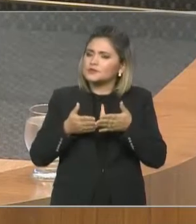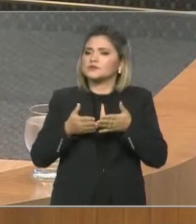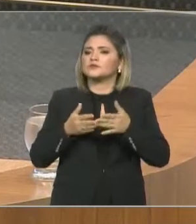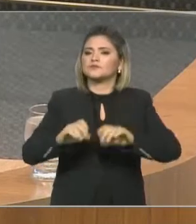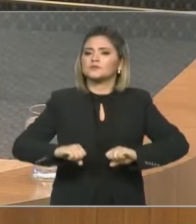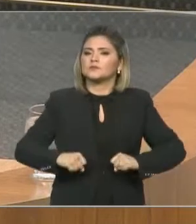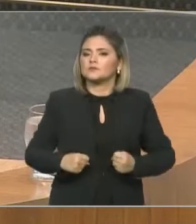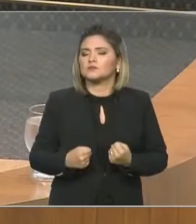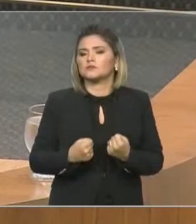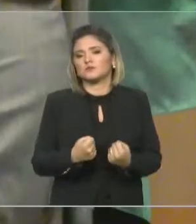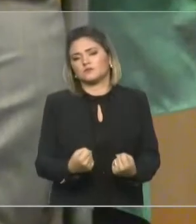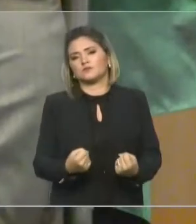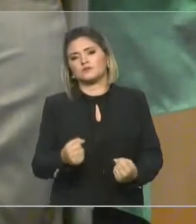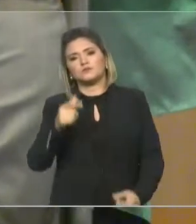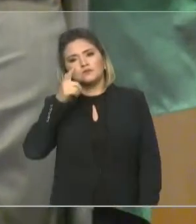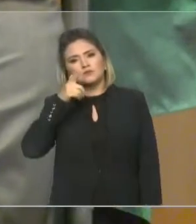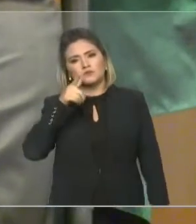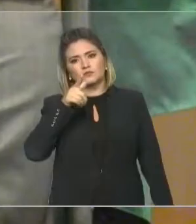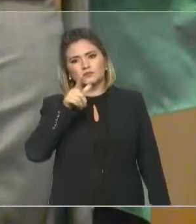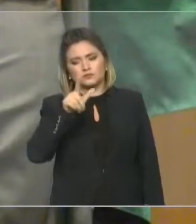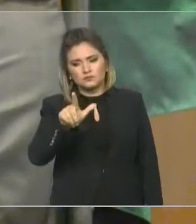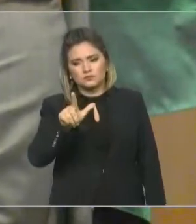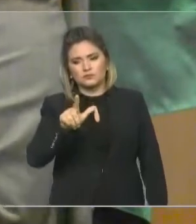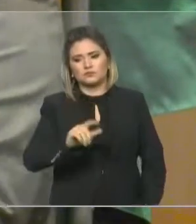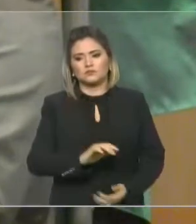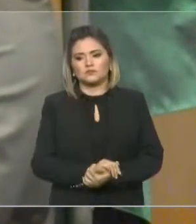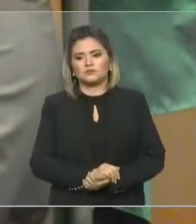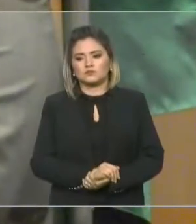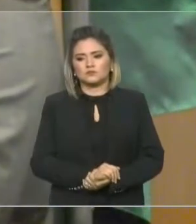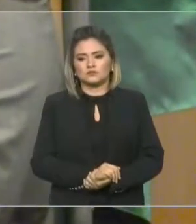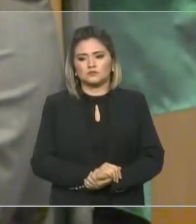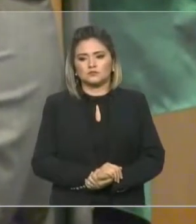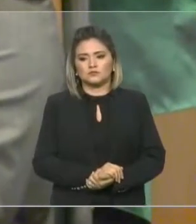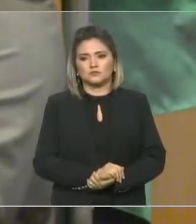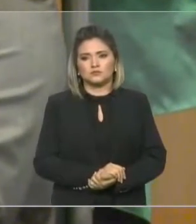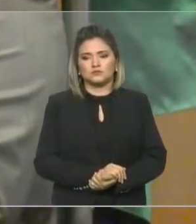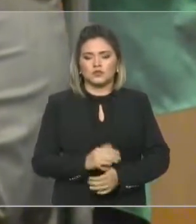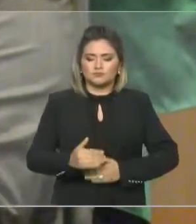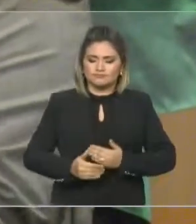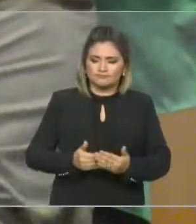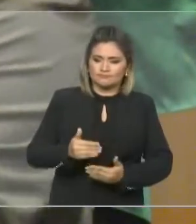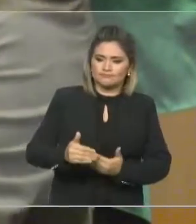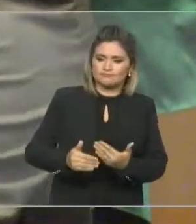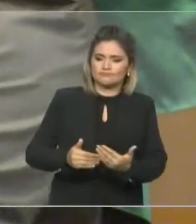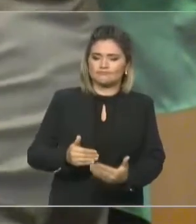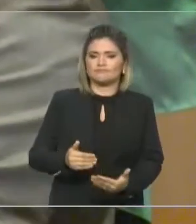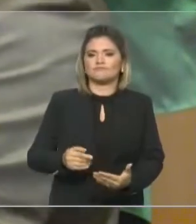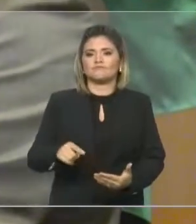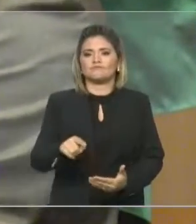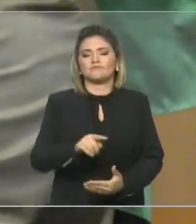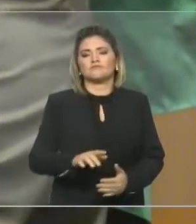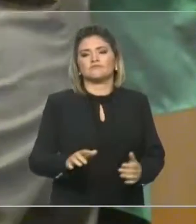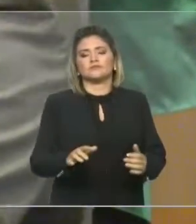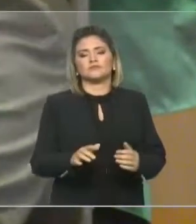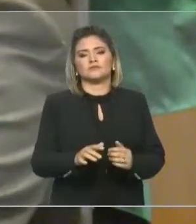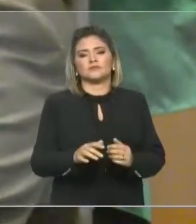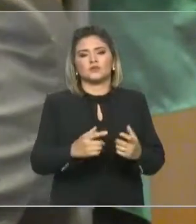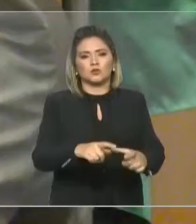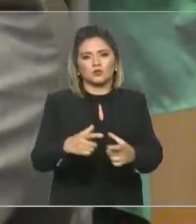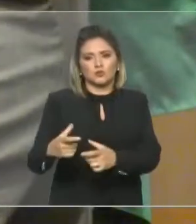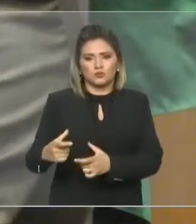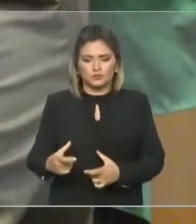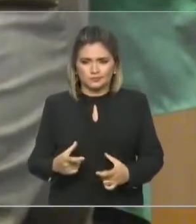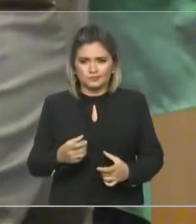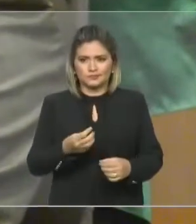esforço para que consigamos levar o progresso às nossas bases. E aqui eu queria pedir ao secretário